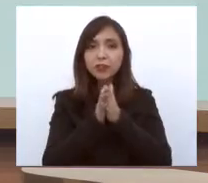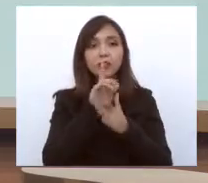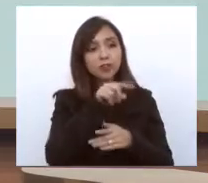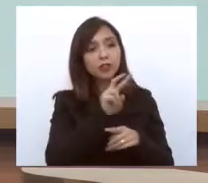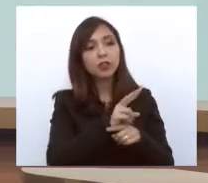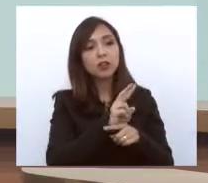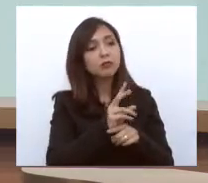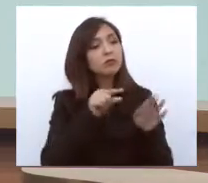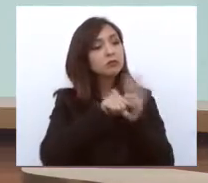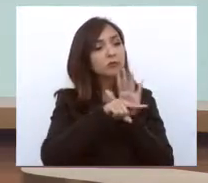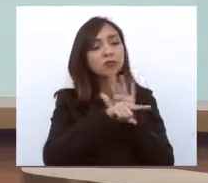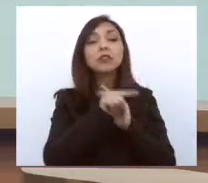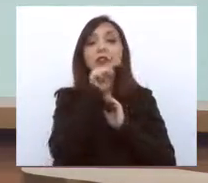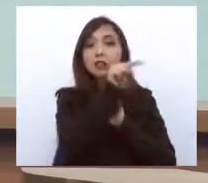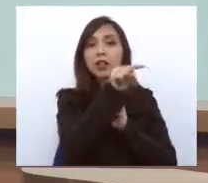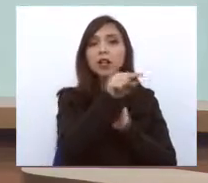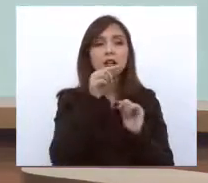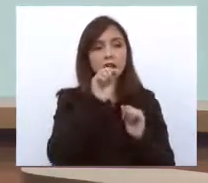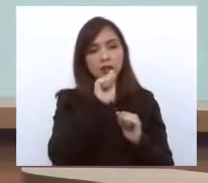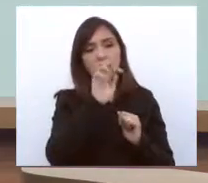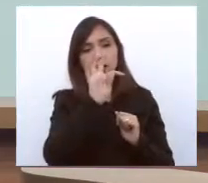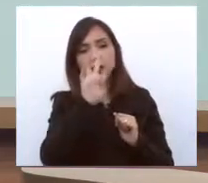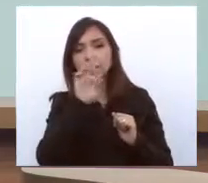naquele aterro, porque